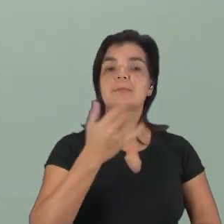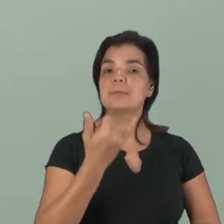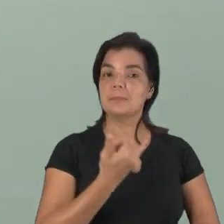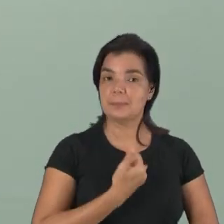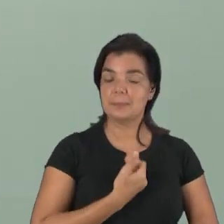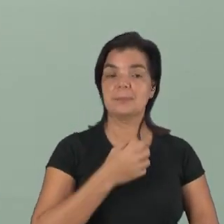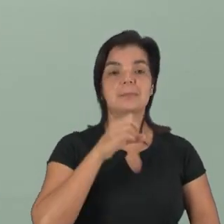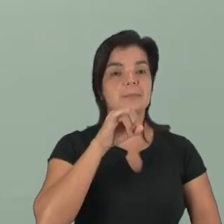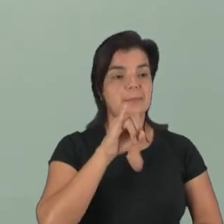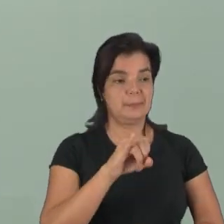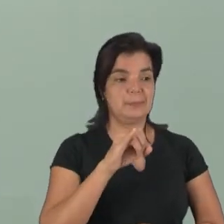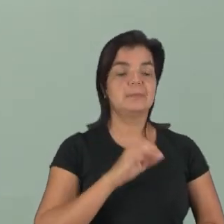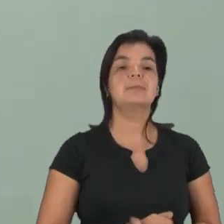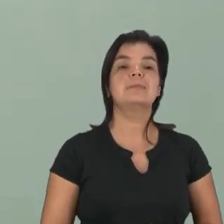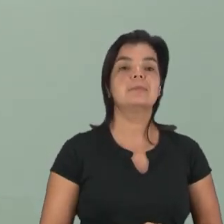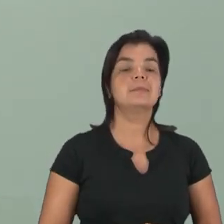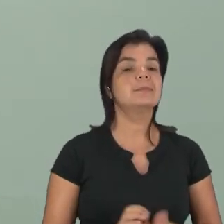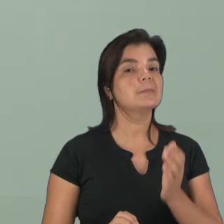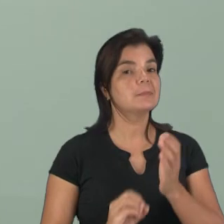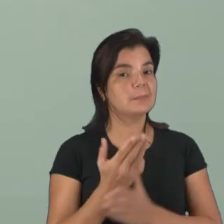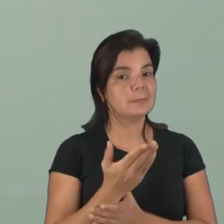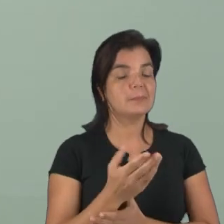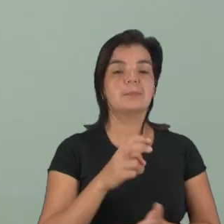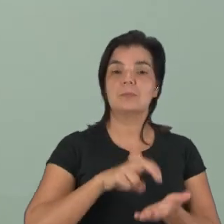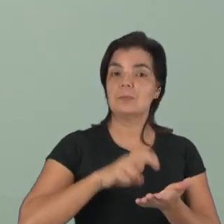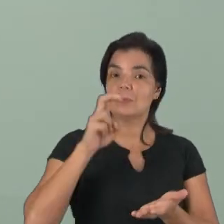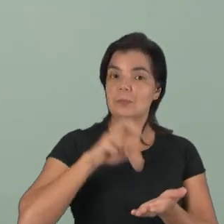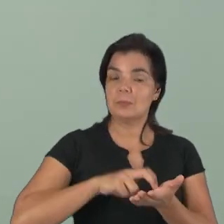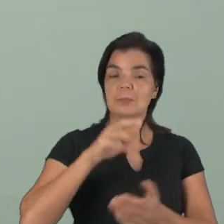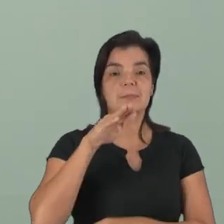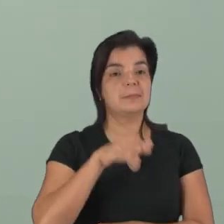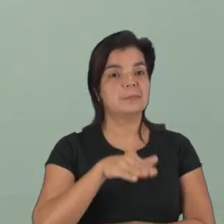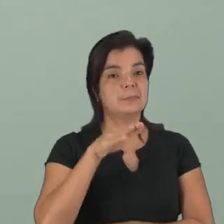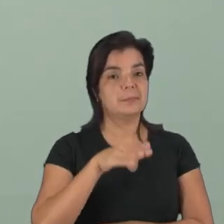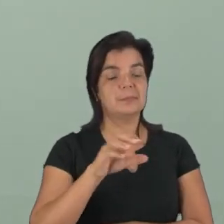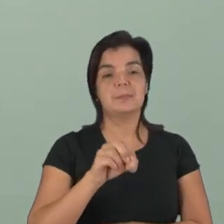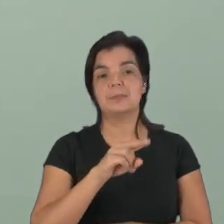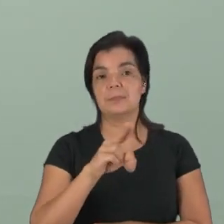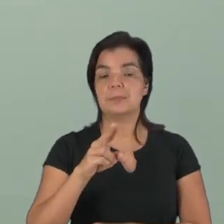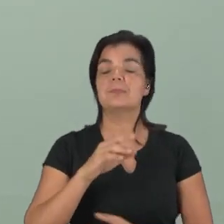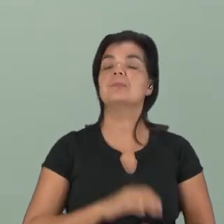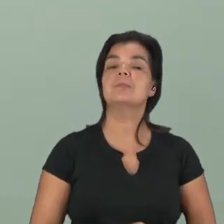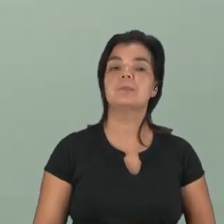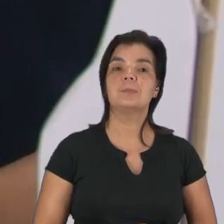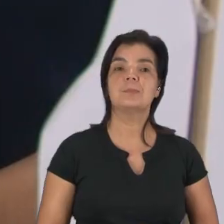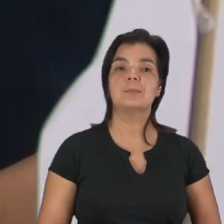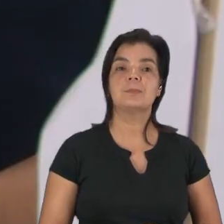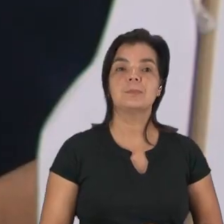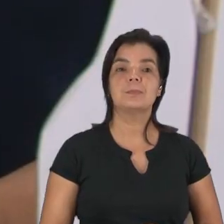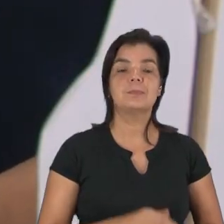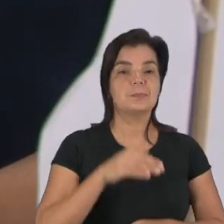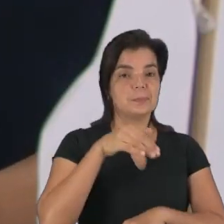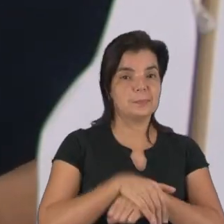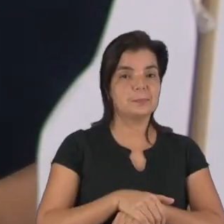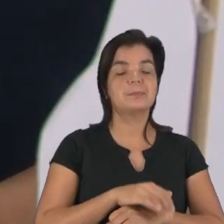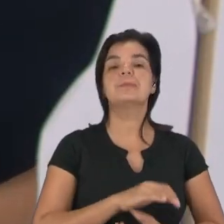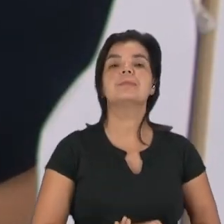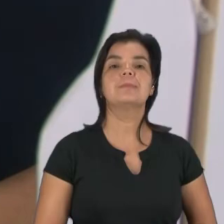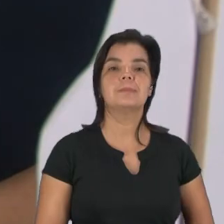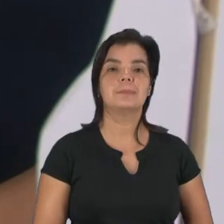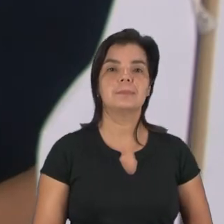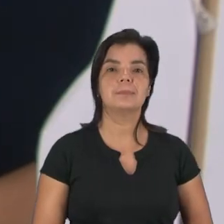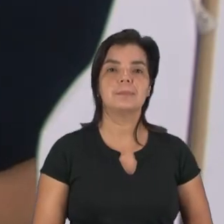se esta ação ela é realizada de manhã à tarde ou à